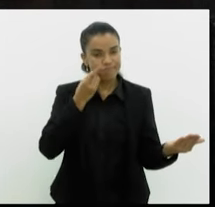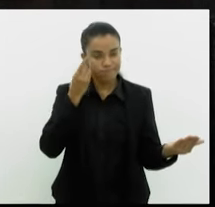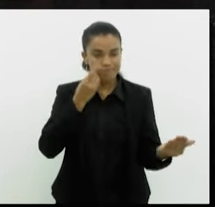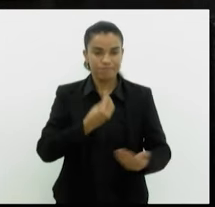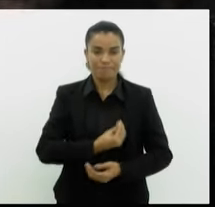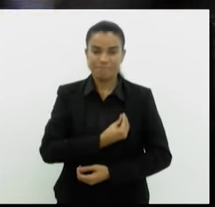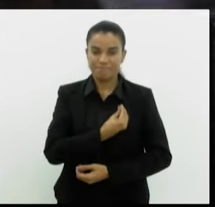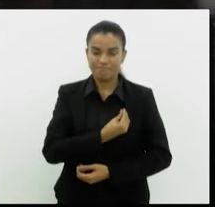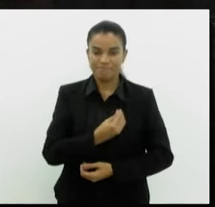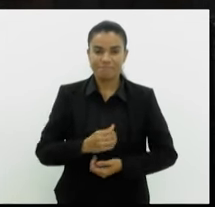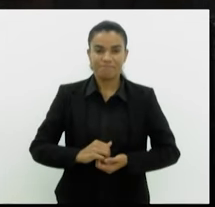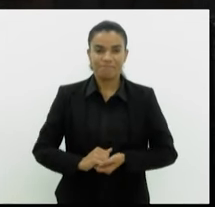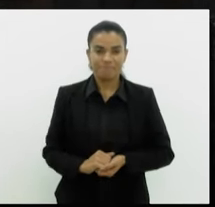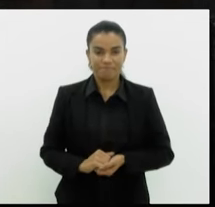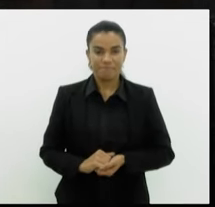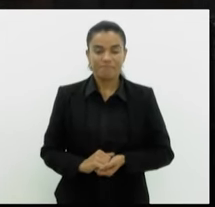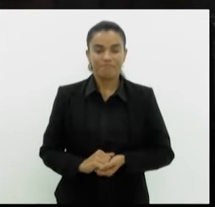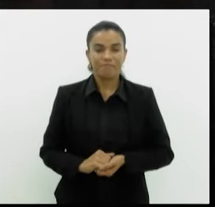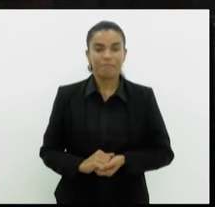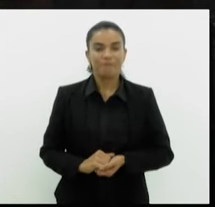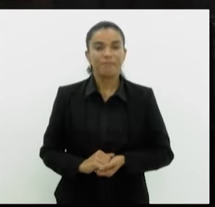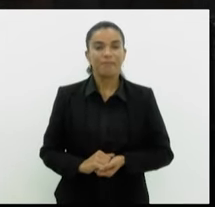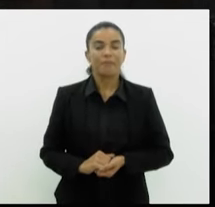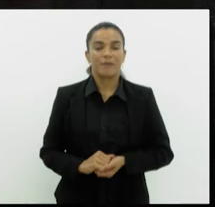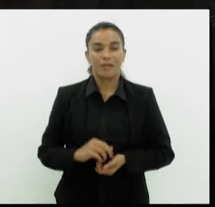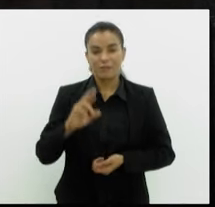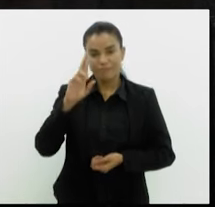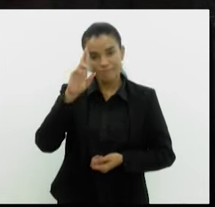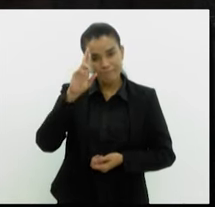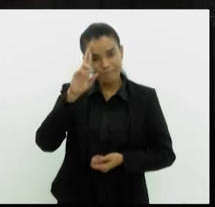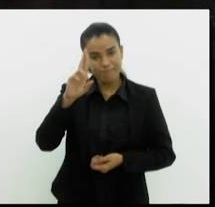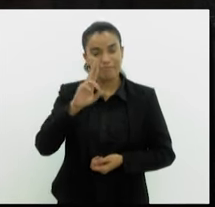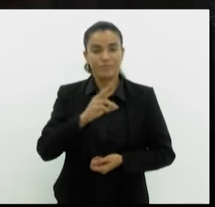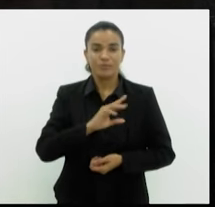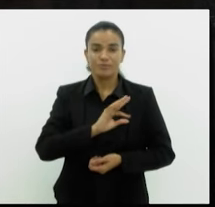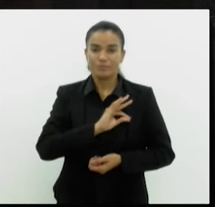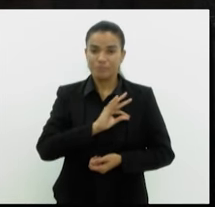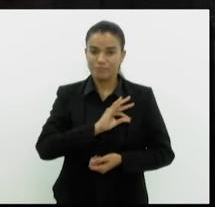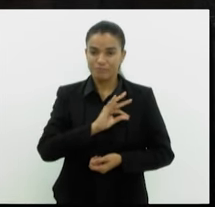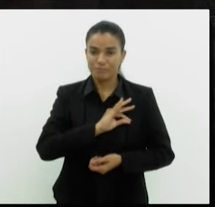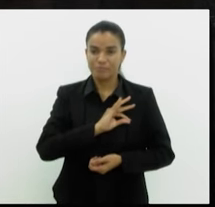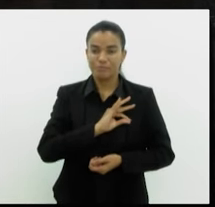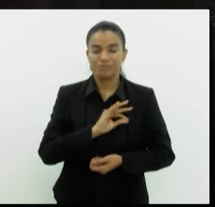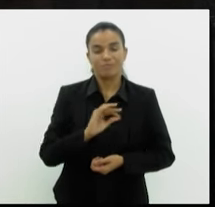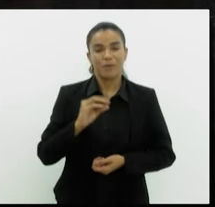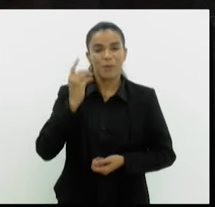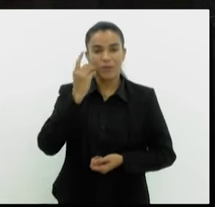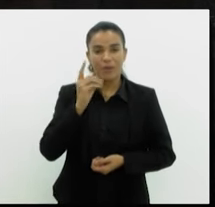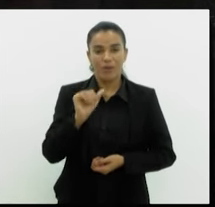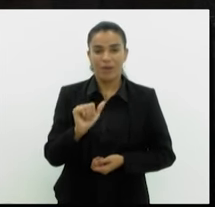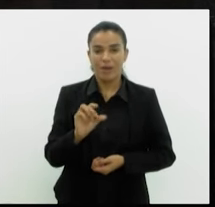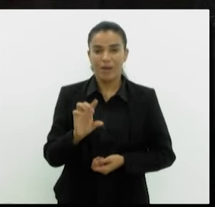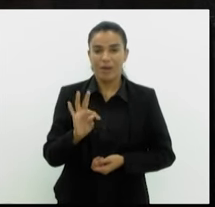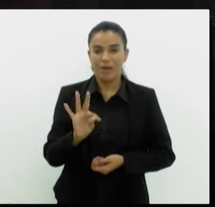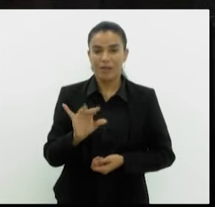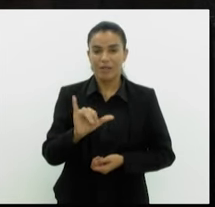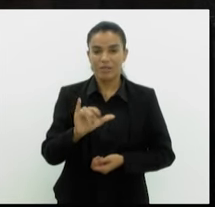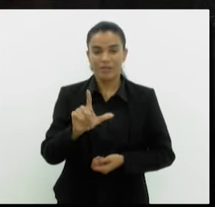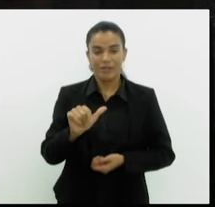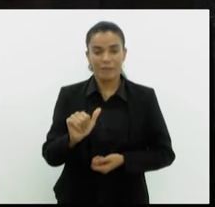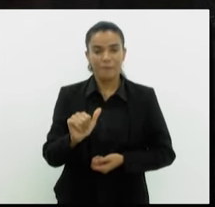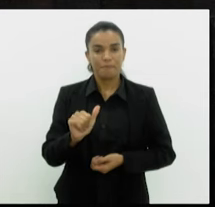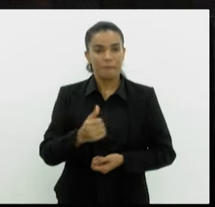presentes, deputado delegado Carlos Augusto, deputado Átila Nunes, que nos